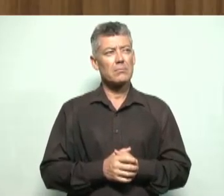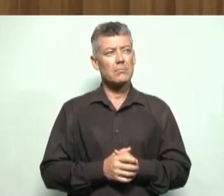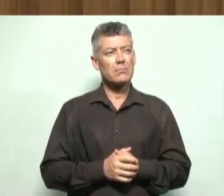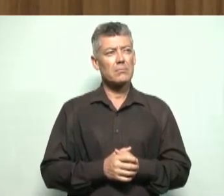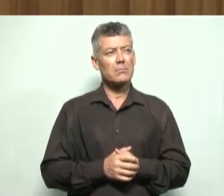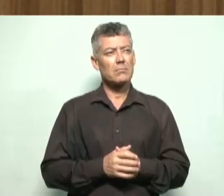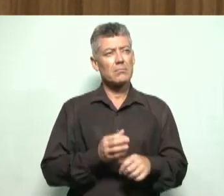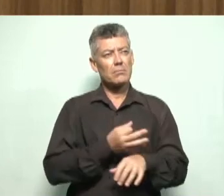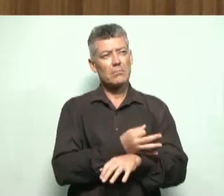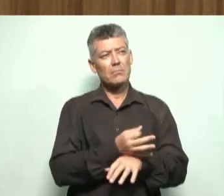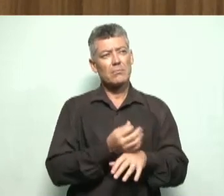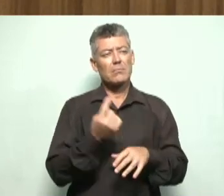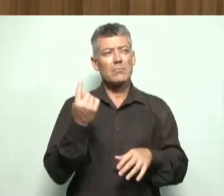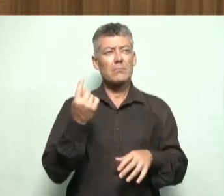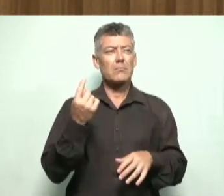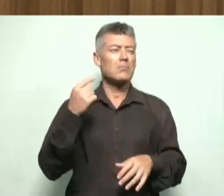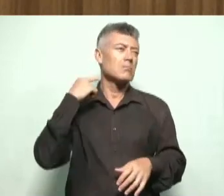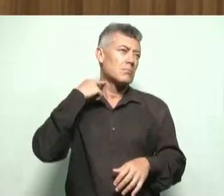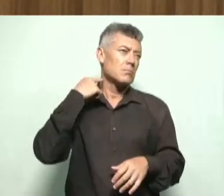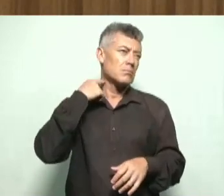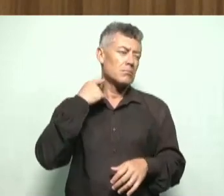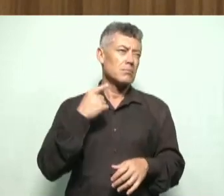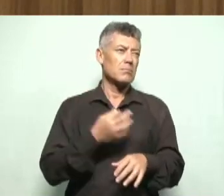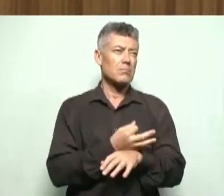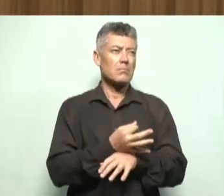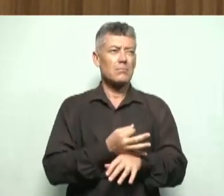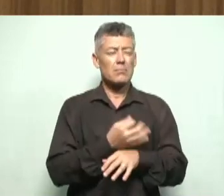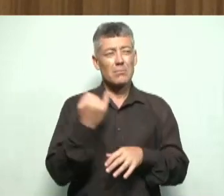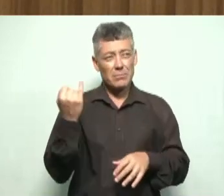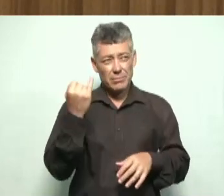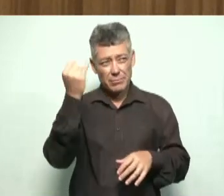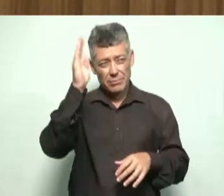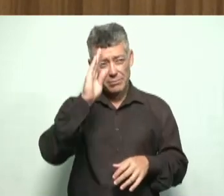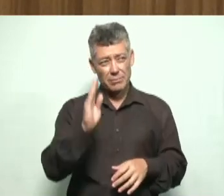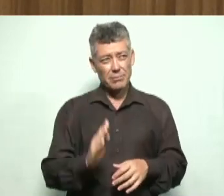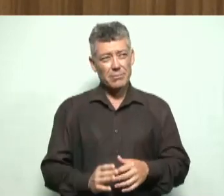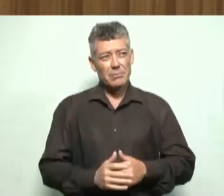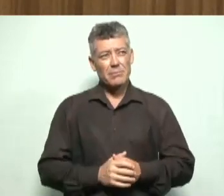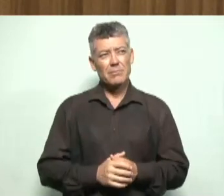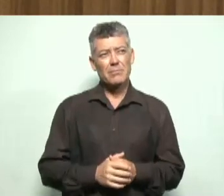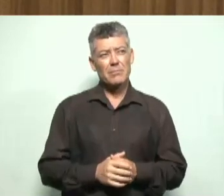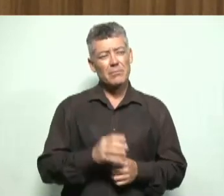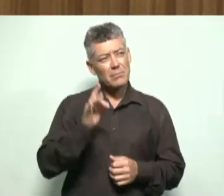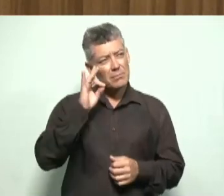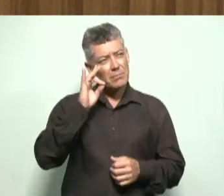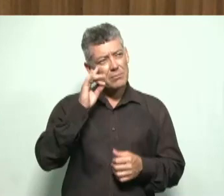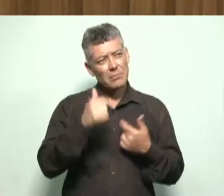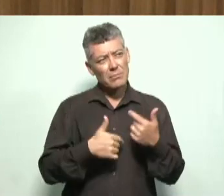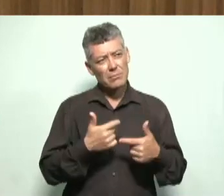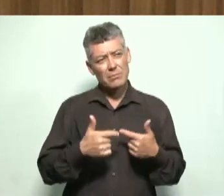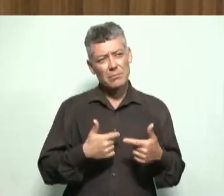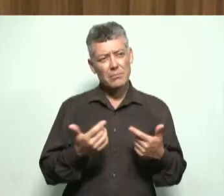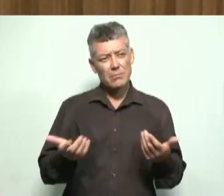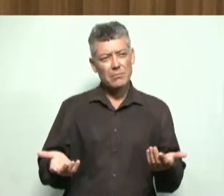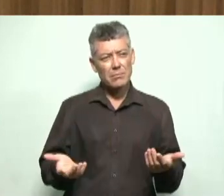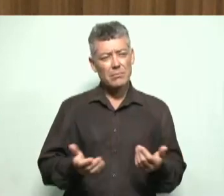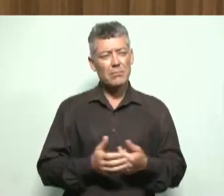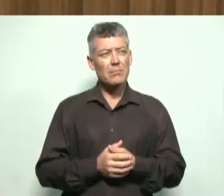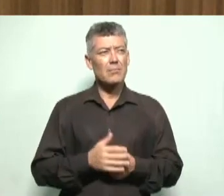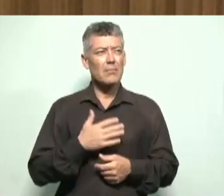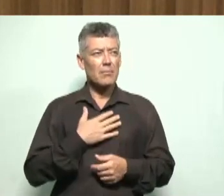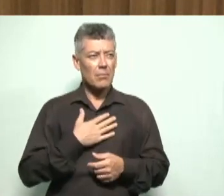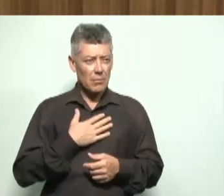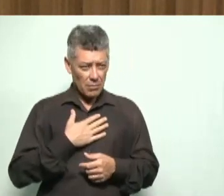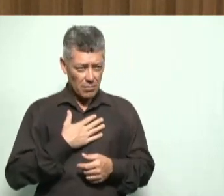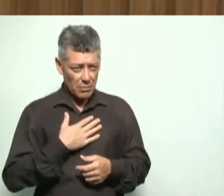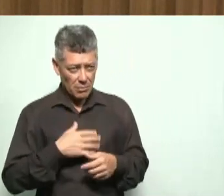feriado, 1º de maio, é um feriado muito importante para o brasileiro, nós comemoramos o Dia do Trabalhador, e dizer que o nosso mandato aqui teve